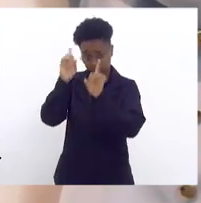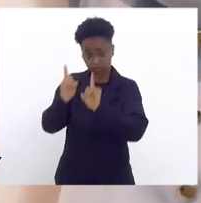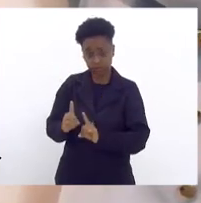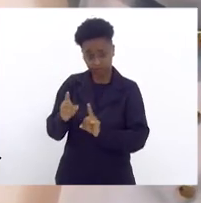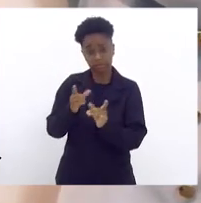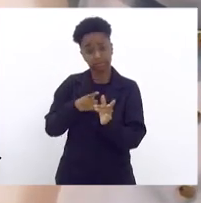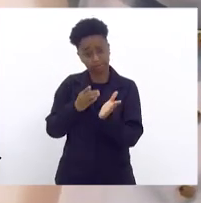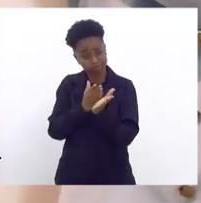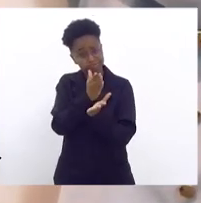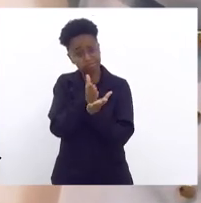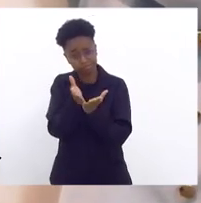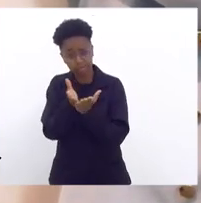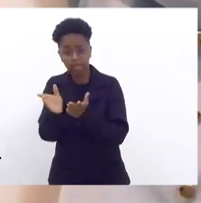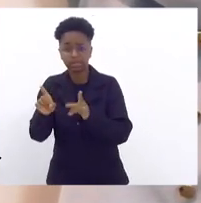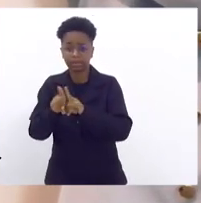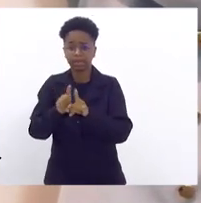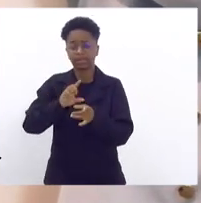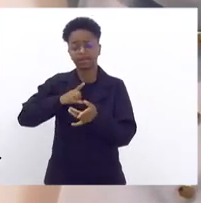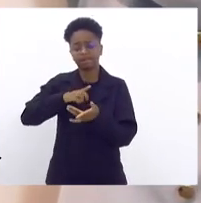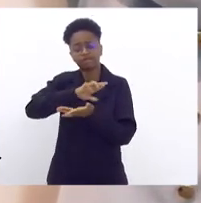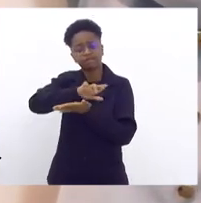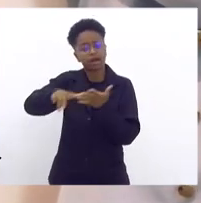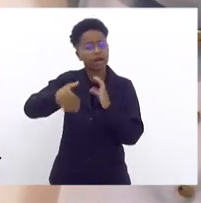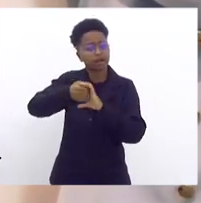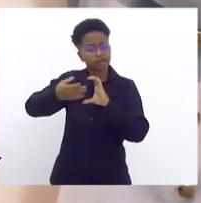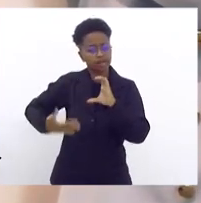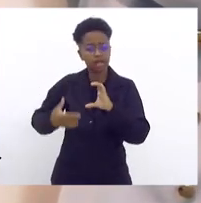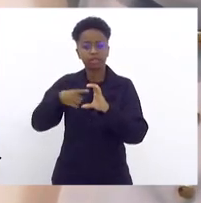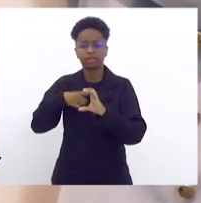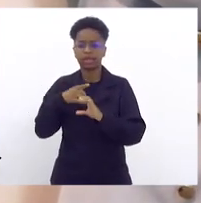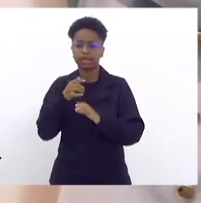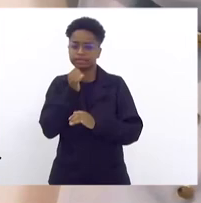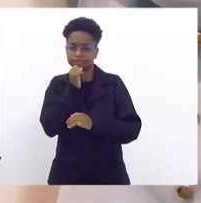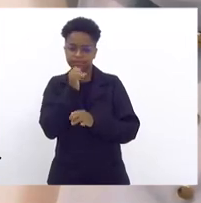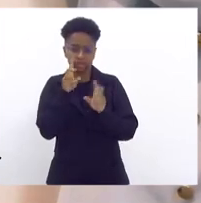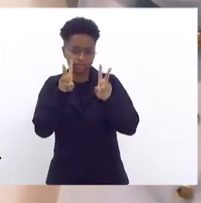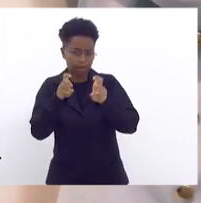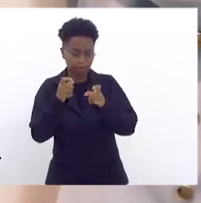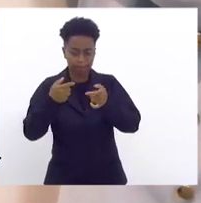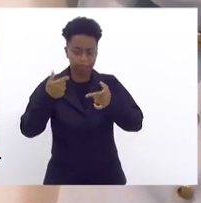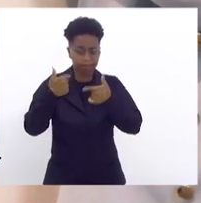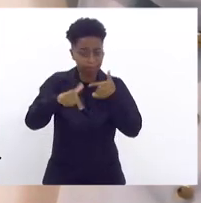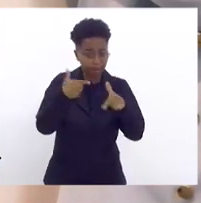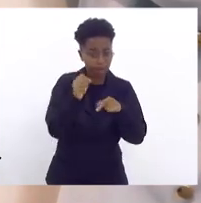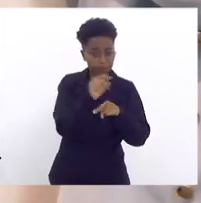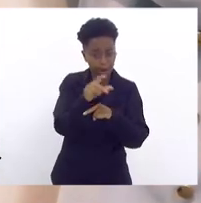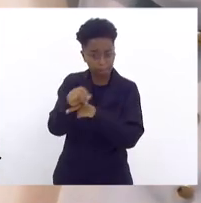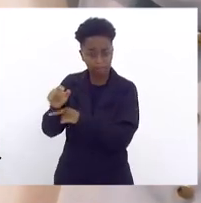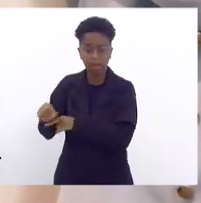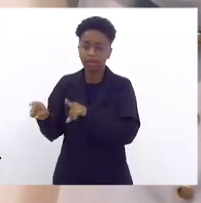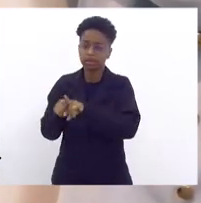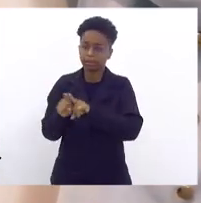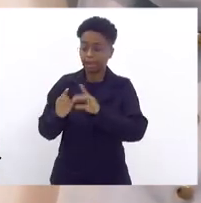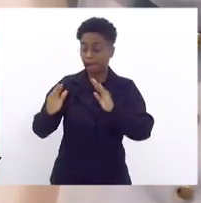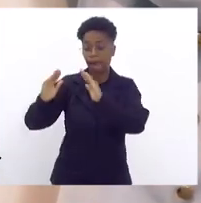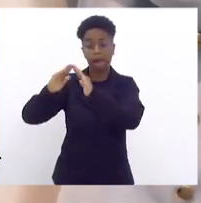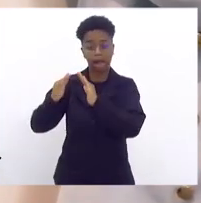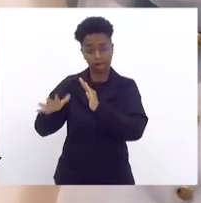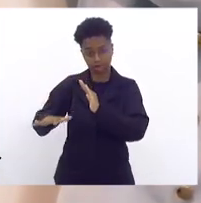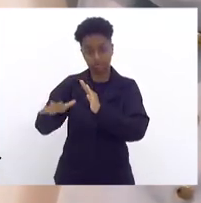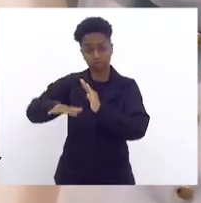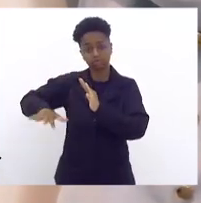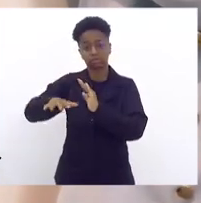muito facetada ela tem vários aspectos né Tem a questão da empregabilidade tem a questão da da questão da brigamento né